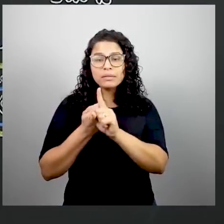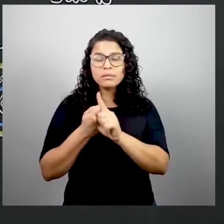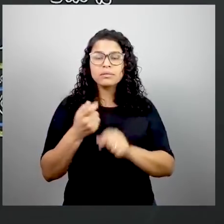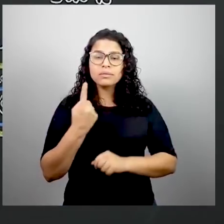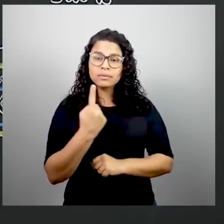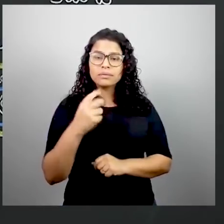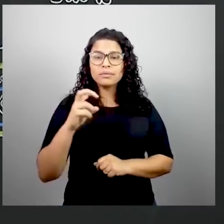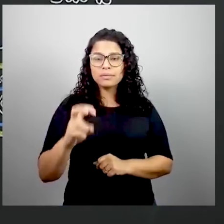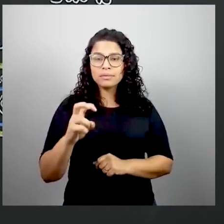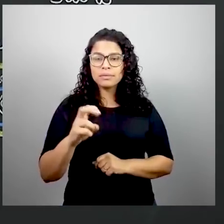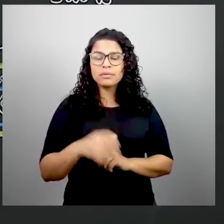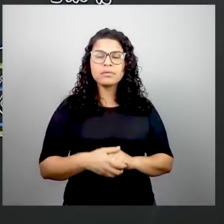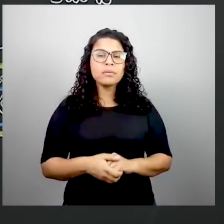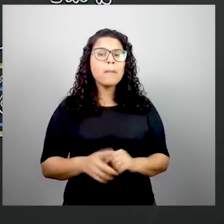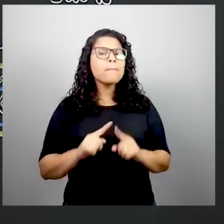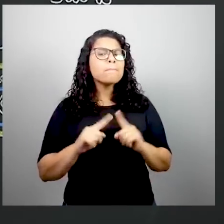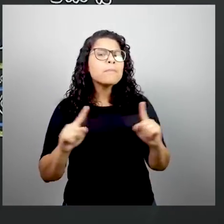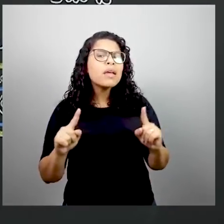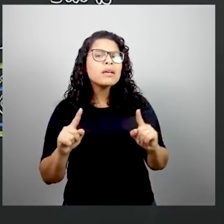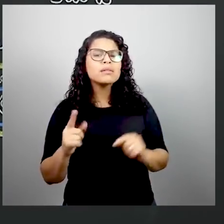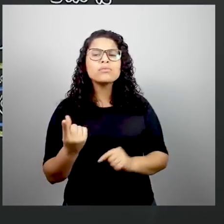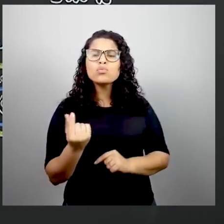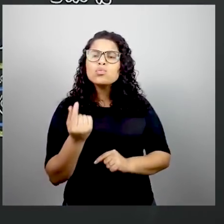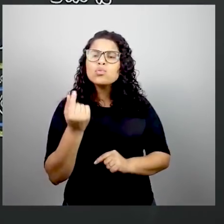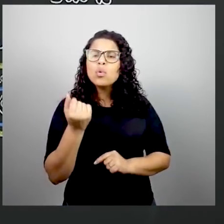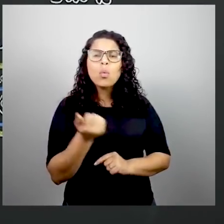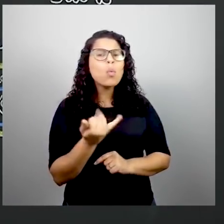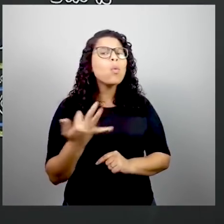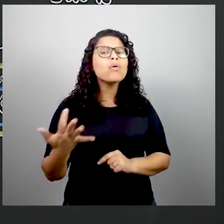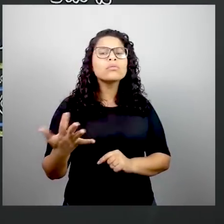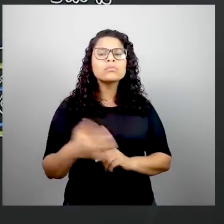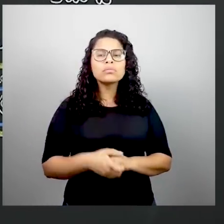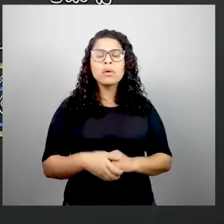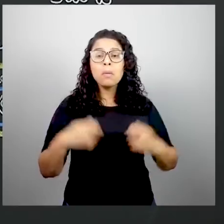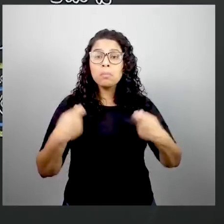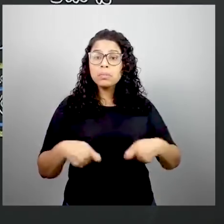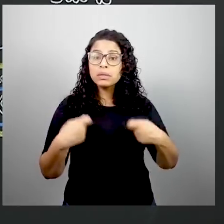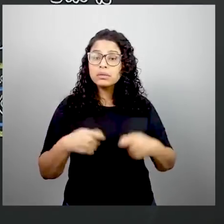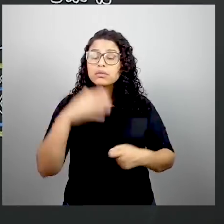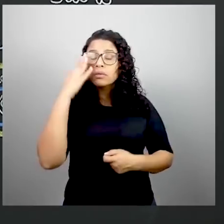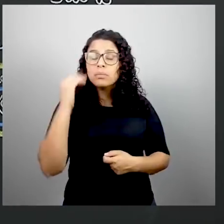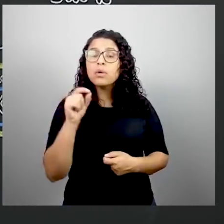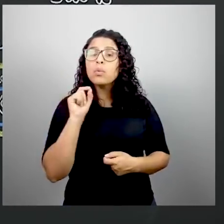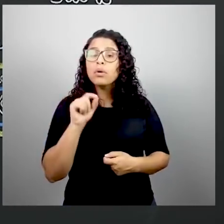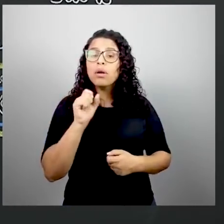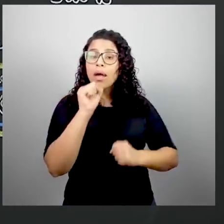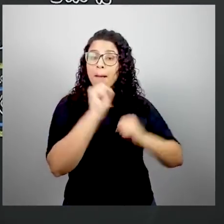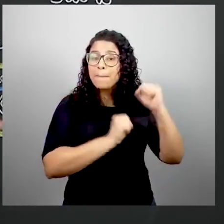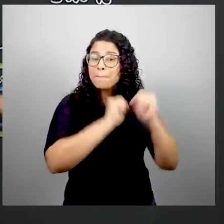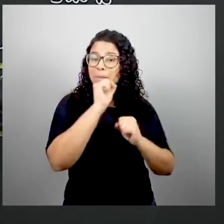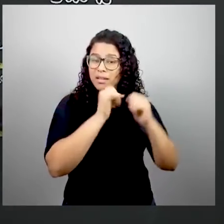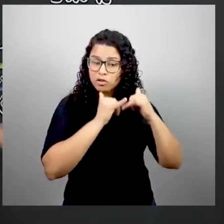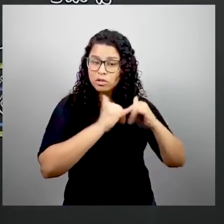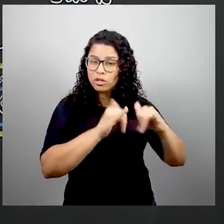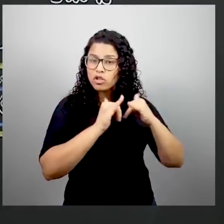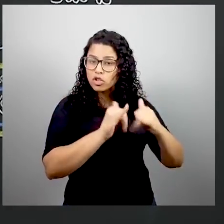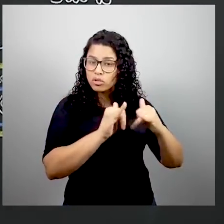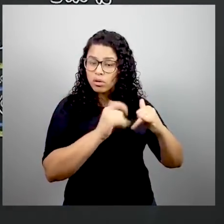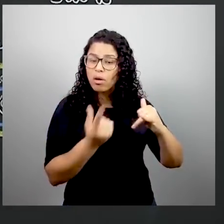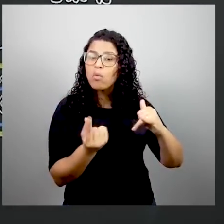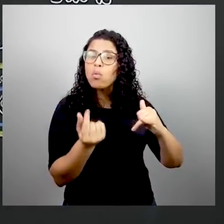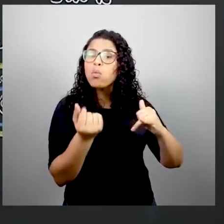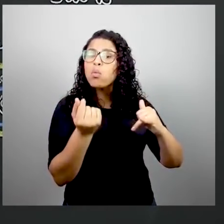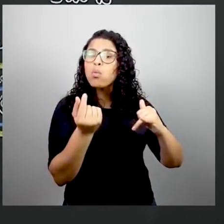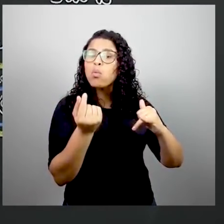Porém, e na grana? Quanto que vai dar isso? Eu preciso saber o quanto que a concessionária